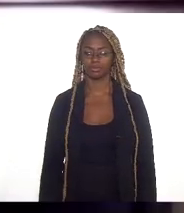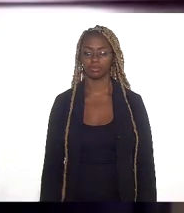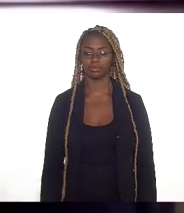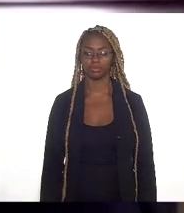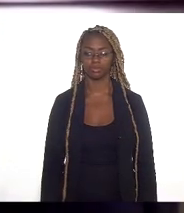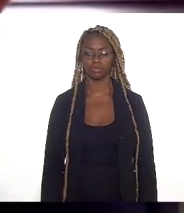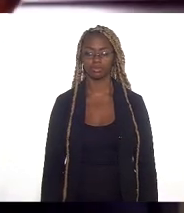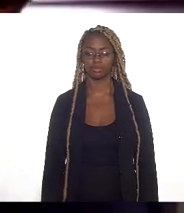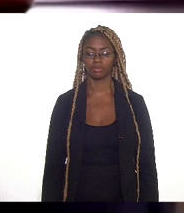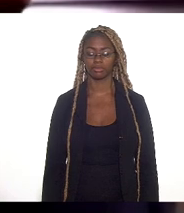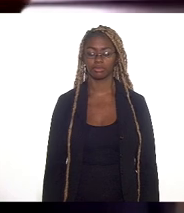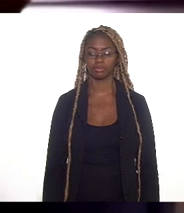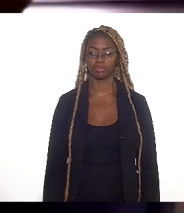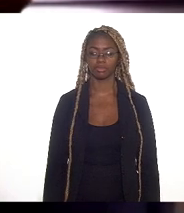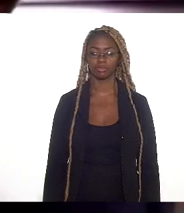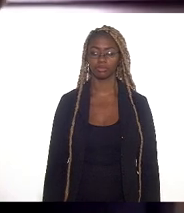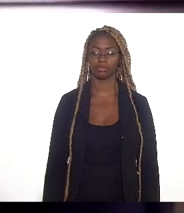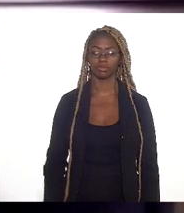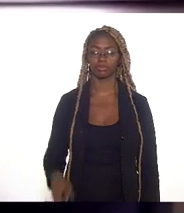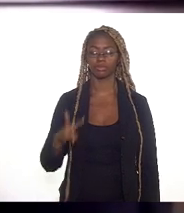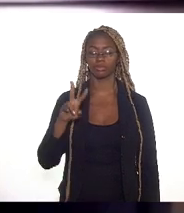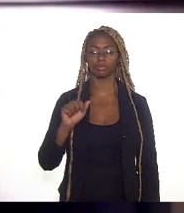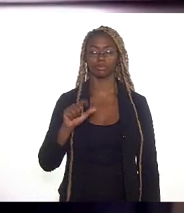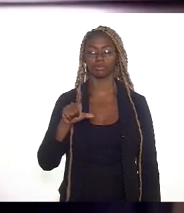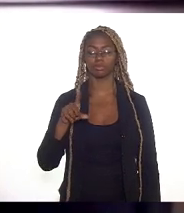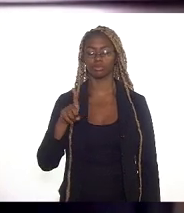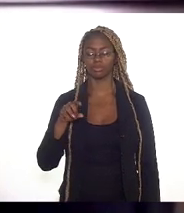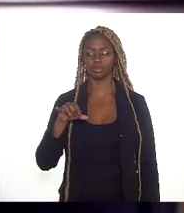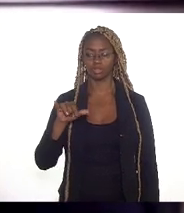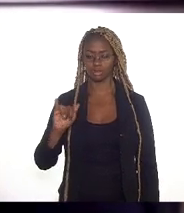Deputado Valdeci da Saúde votou sim no grupo.